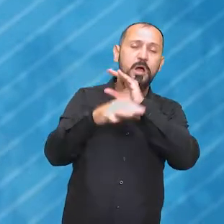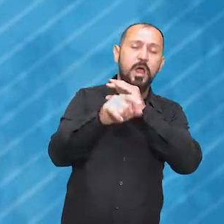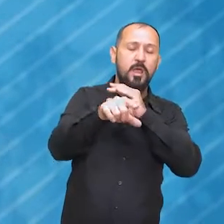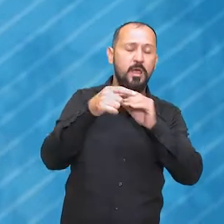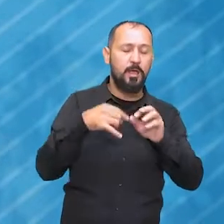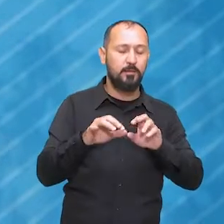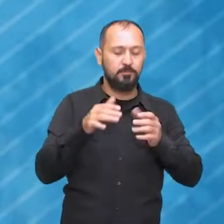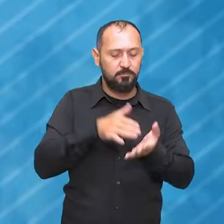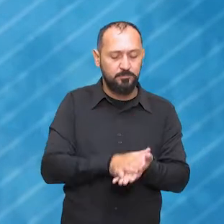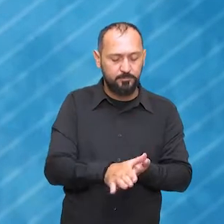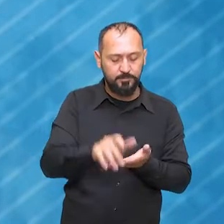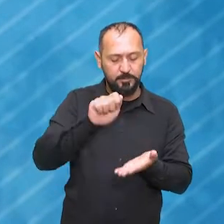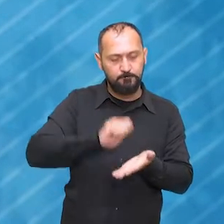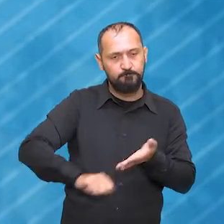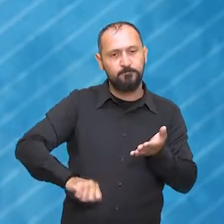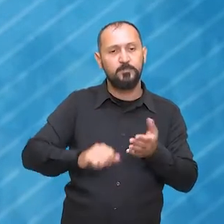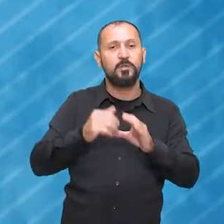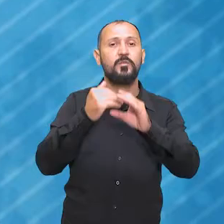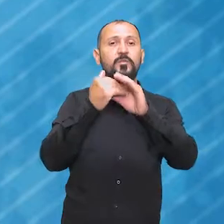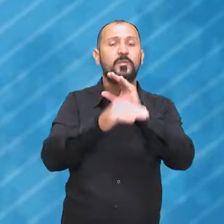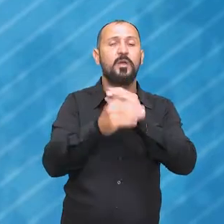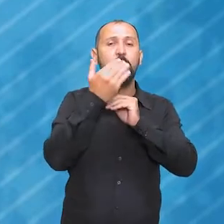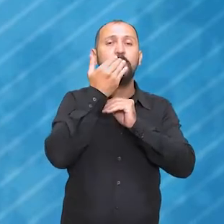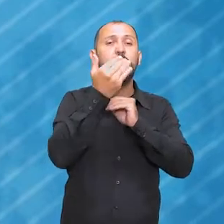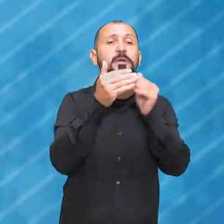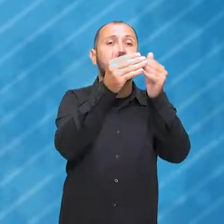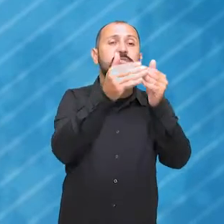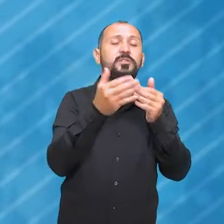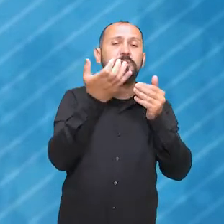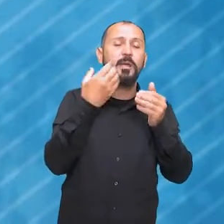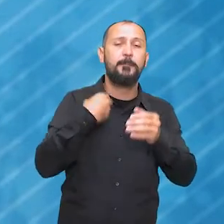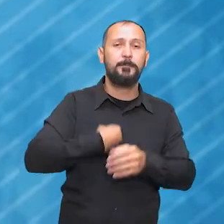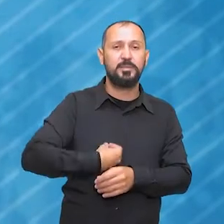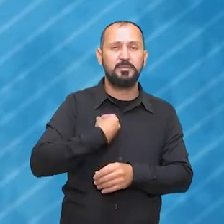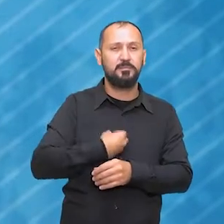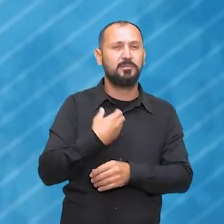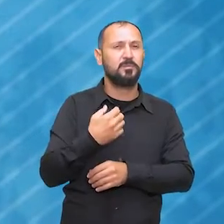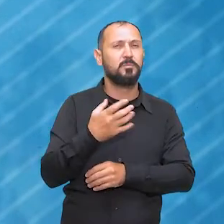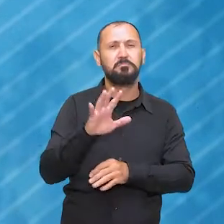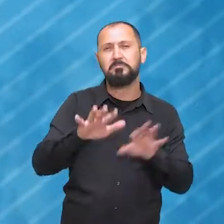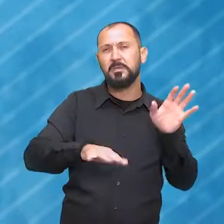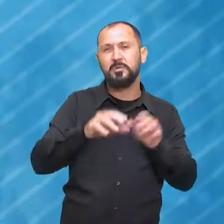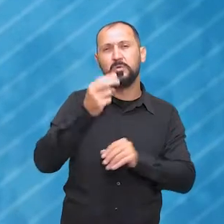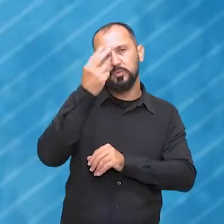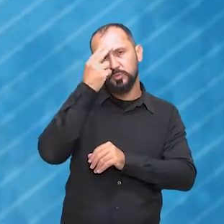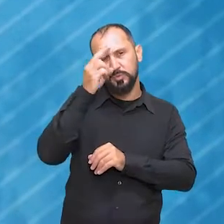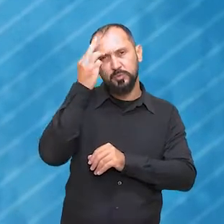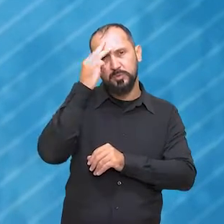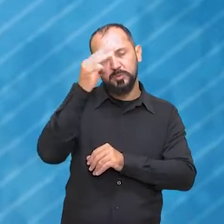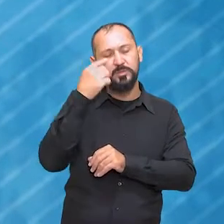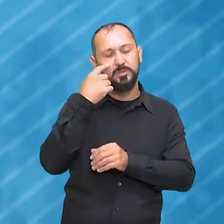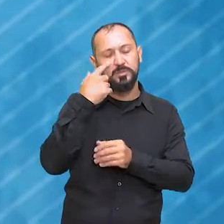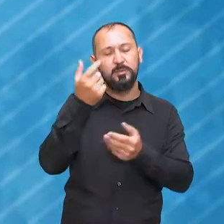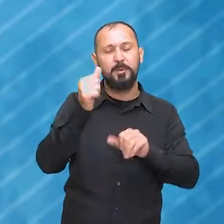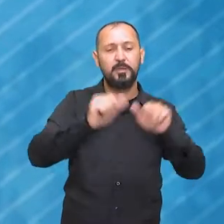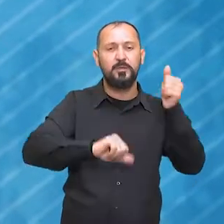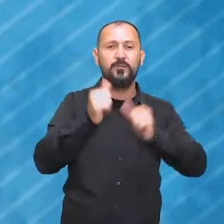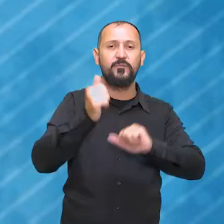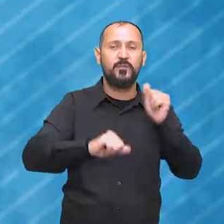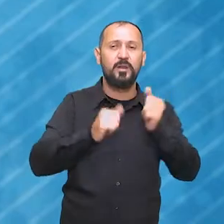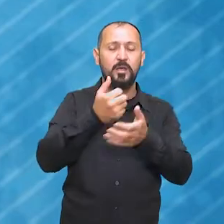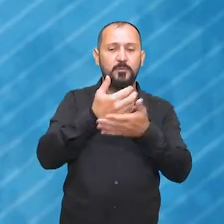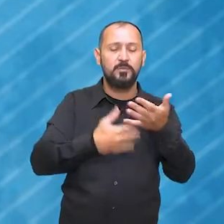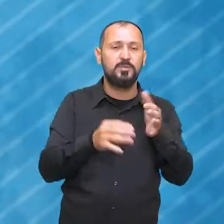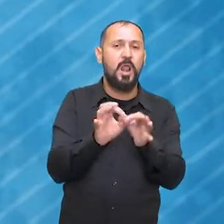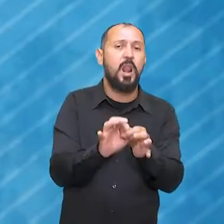esse requerimento de forma digital, onde o advogado imprime, assina, envia com o pedido dessa comissão que ele quer, coisa de